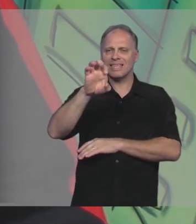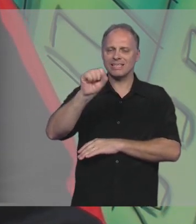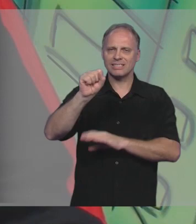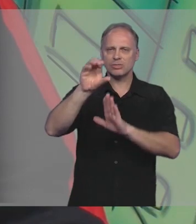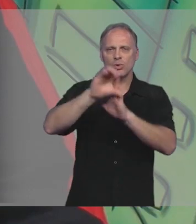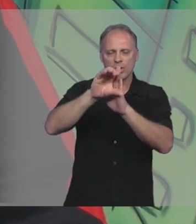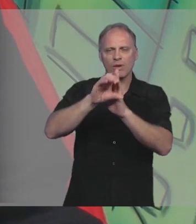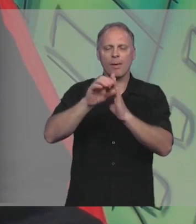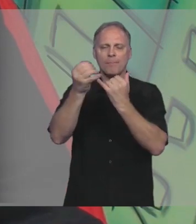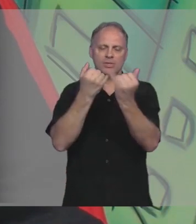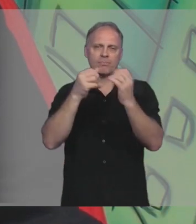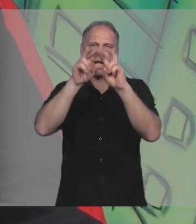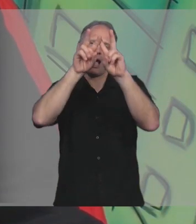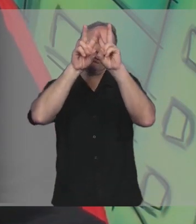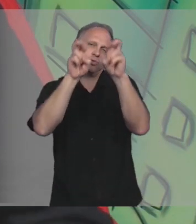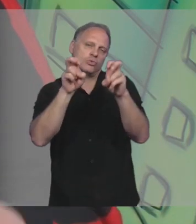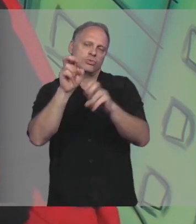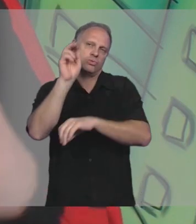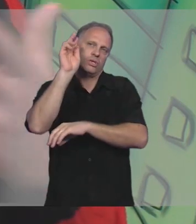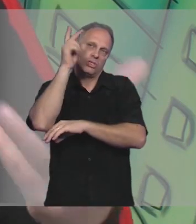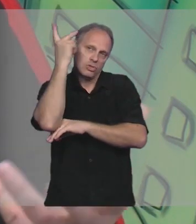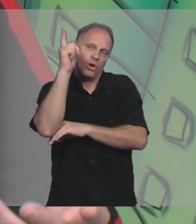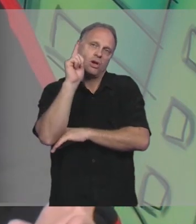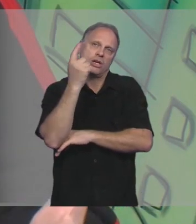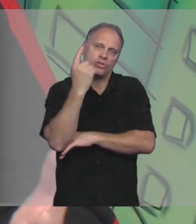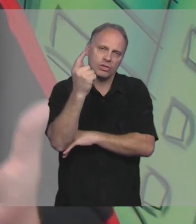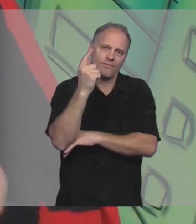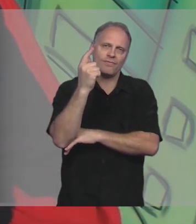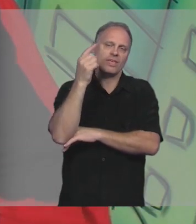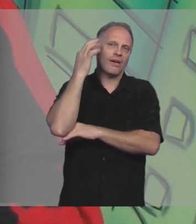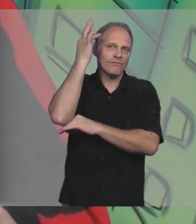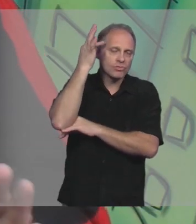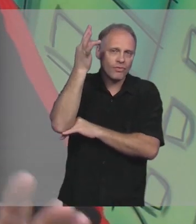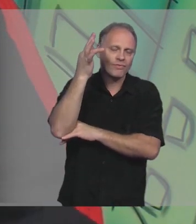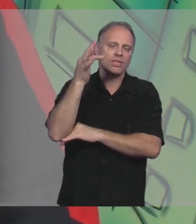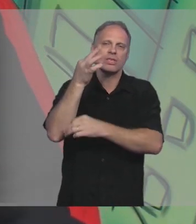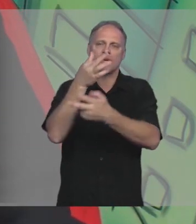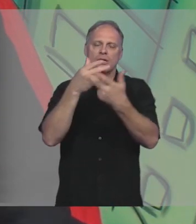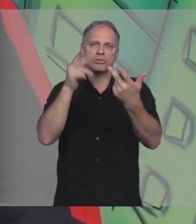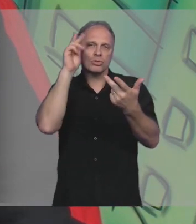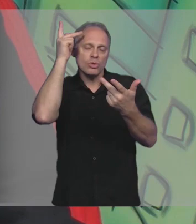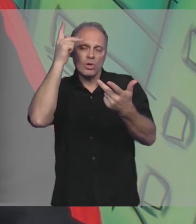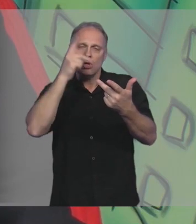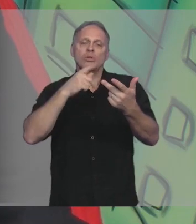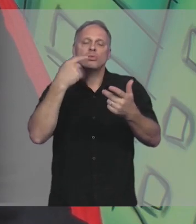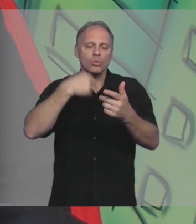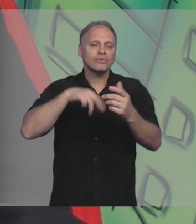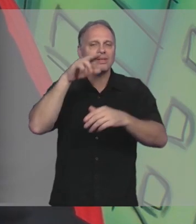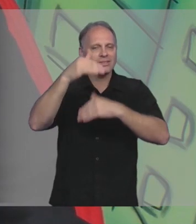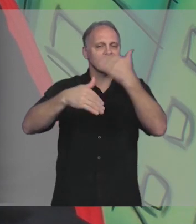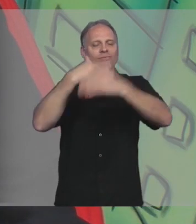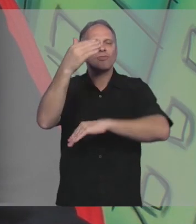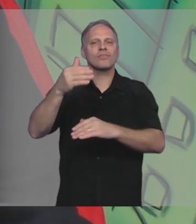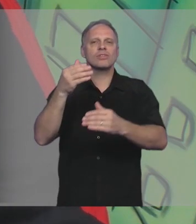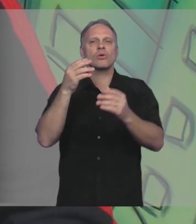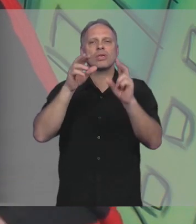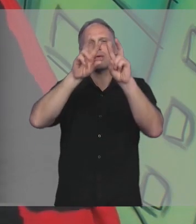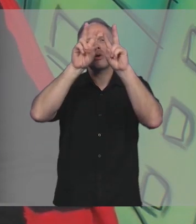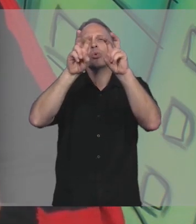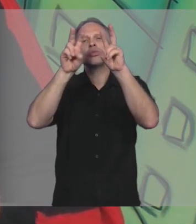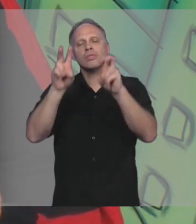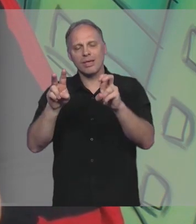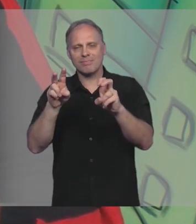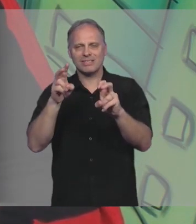filosofia, de geografia, de história, temas, devem ser desenvolvidos através dessa formação por competências. Então, há